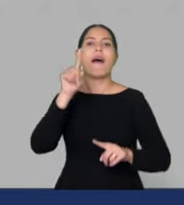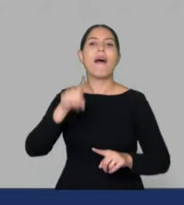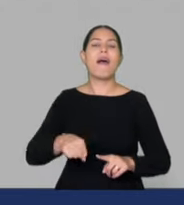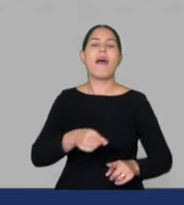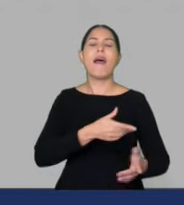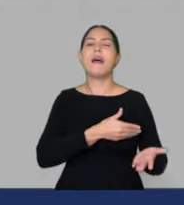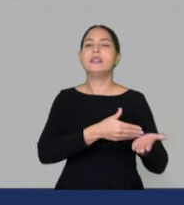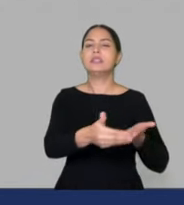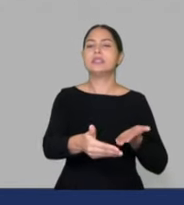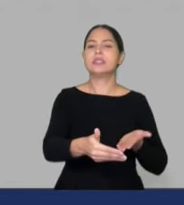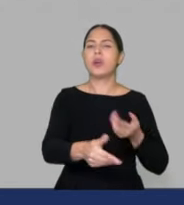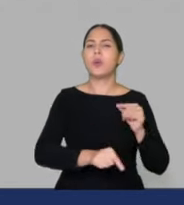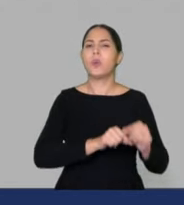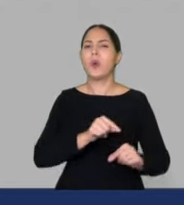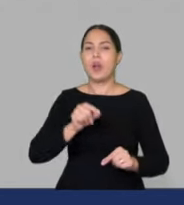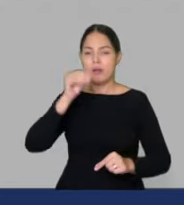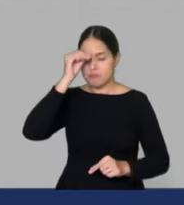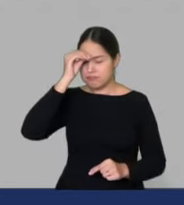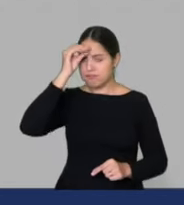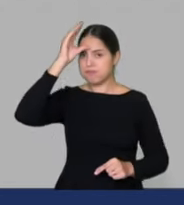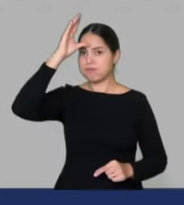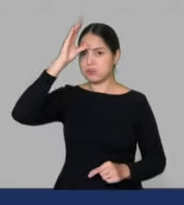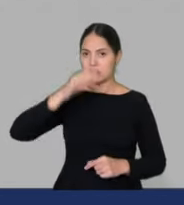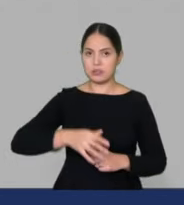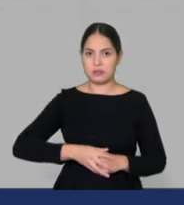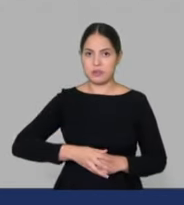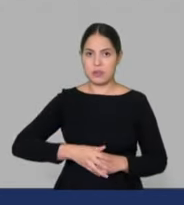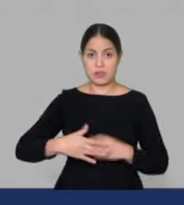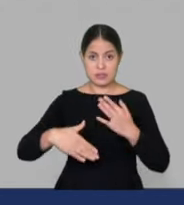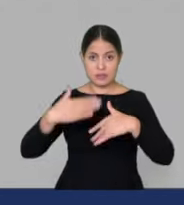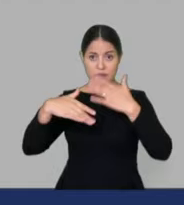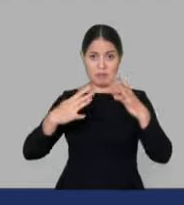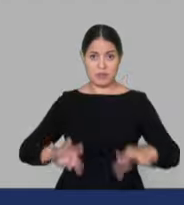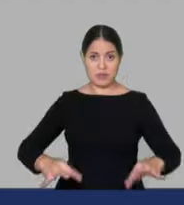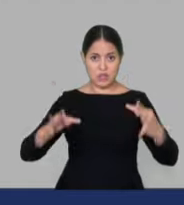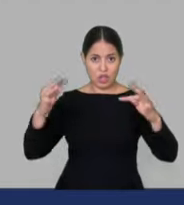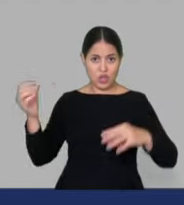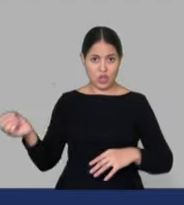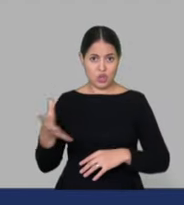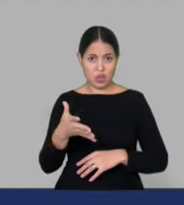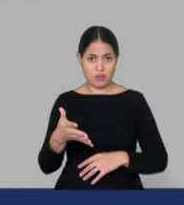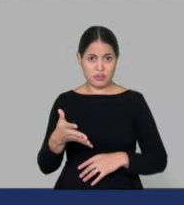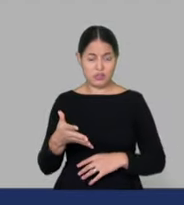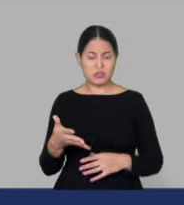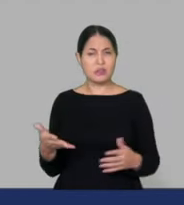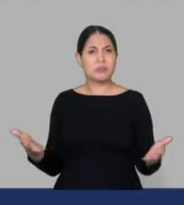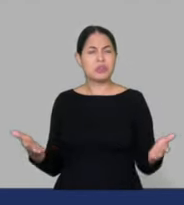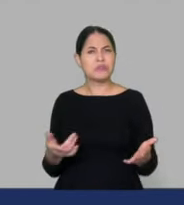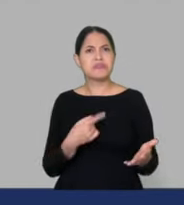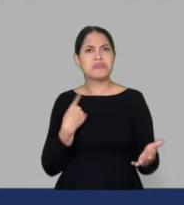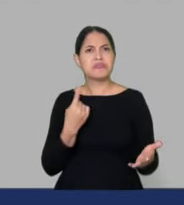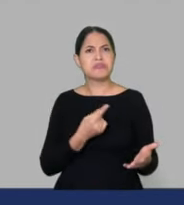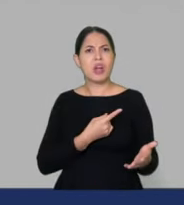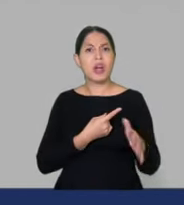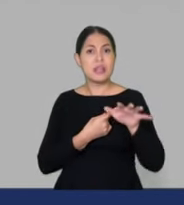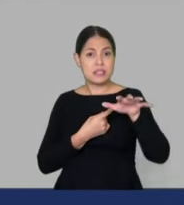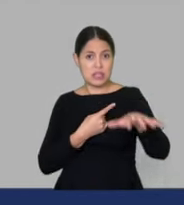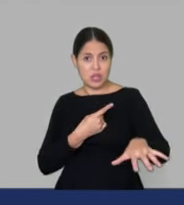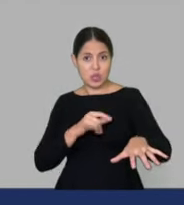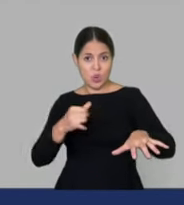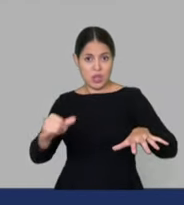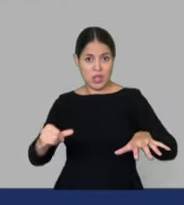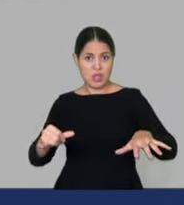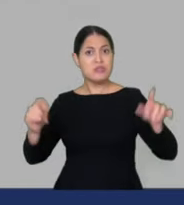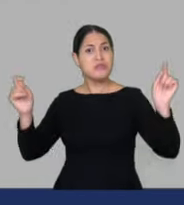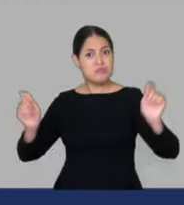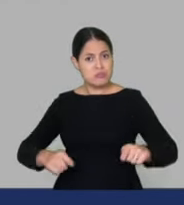justamente gerar conhecimento, desenvolvimento, né, de novas tecnologias, que a gente pudesse justamente desenvolver esse setor de energia, mas como parte de um